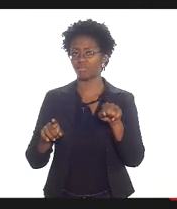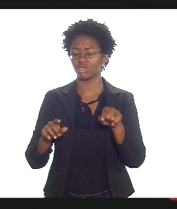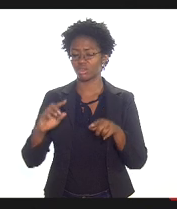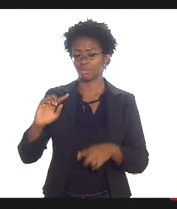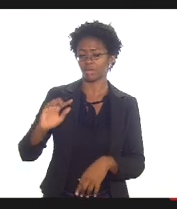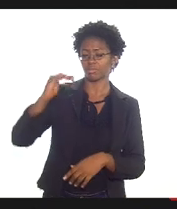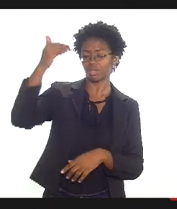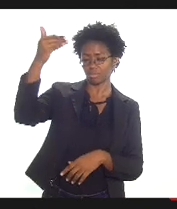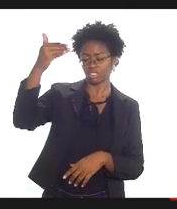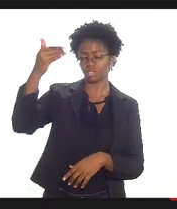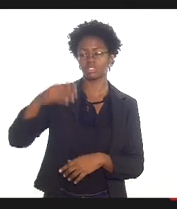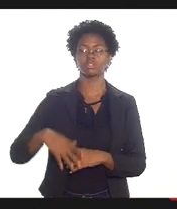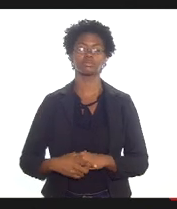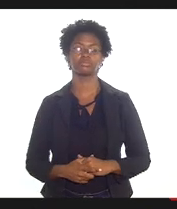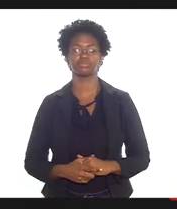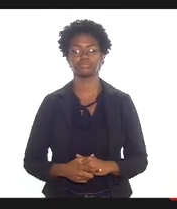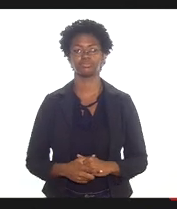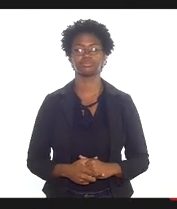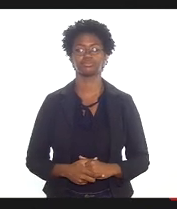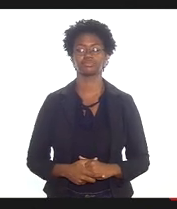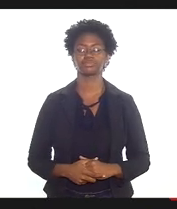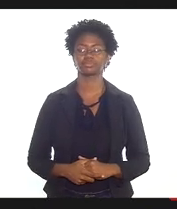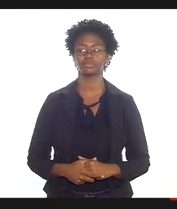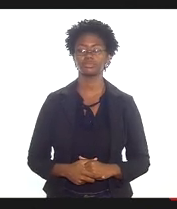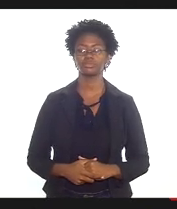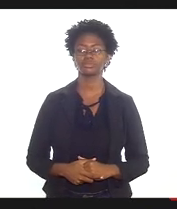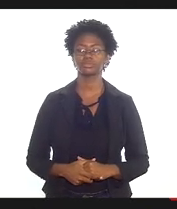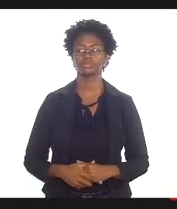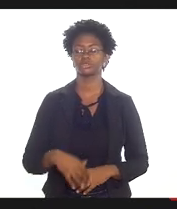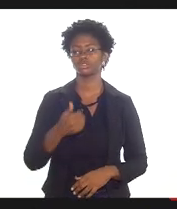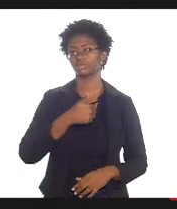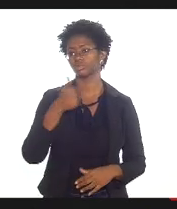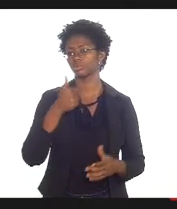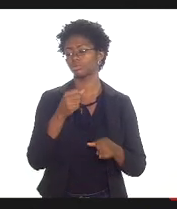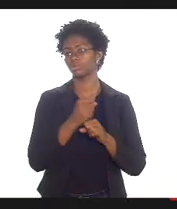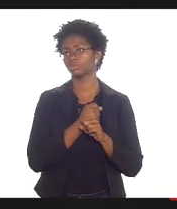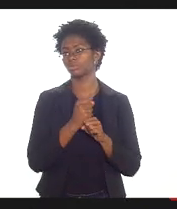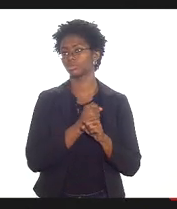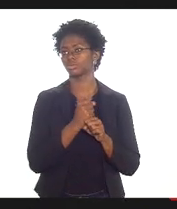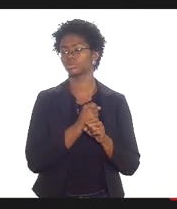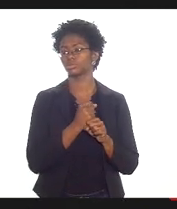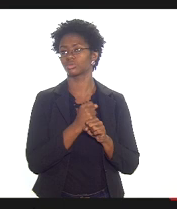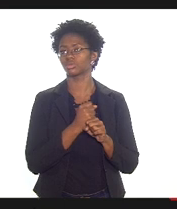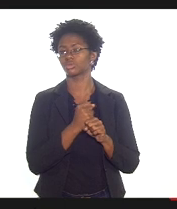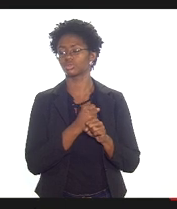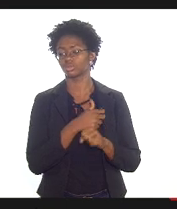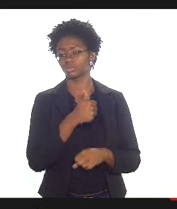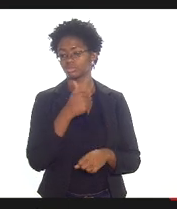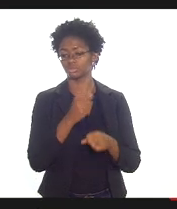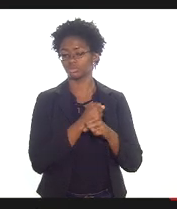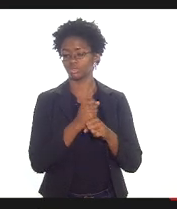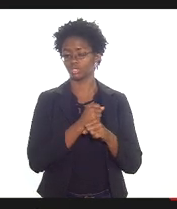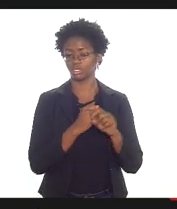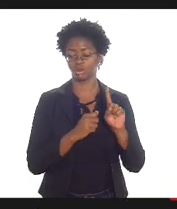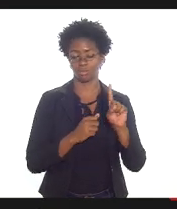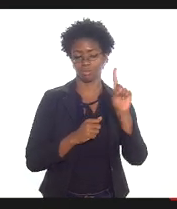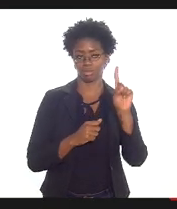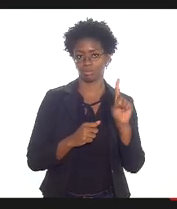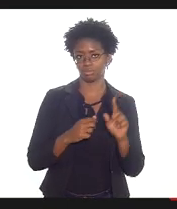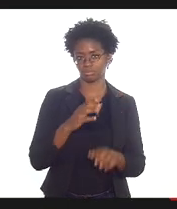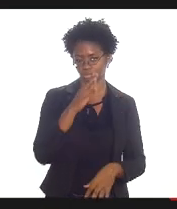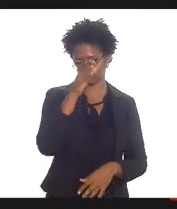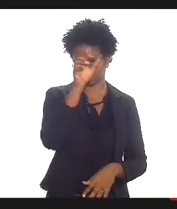parte superior do slide, no primeiro ano, essa primeira barra azul